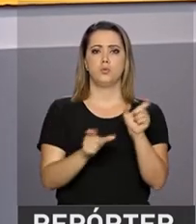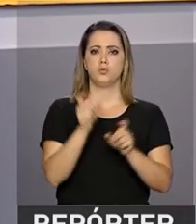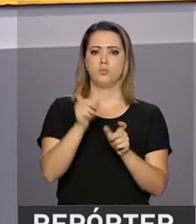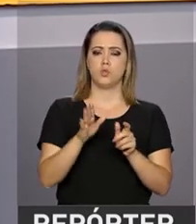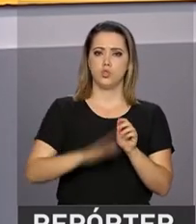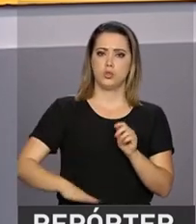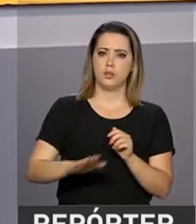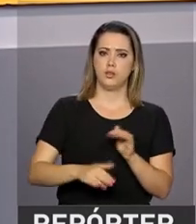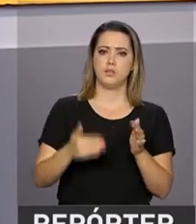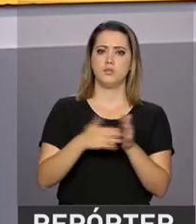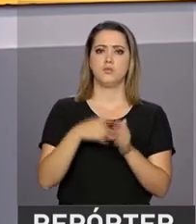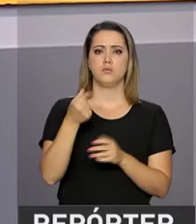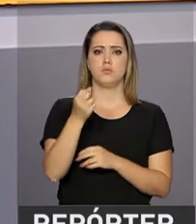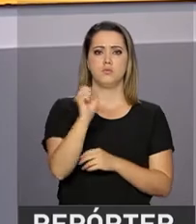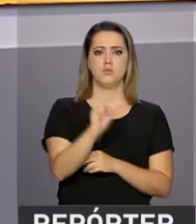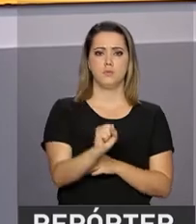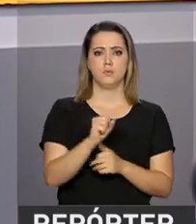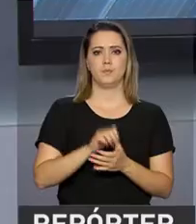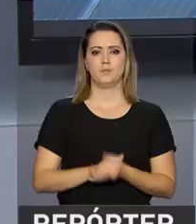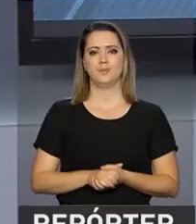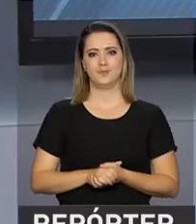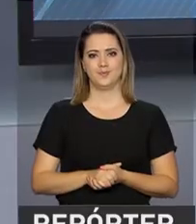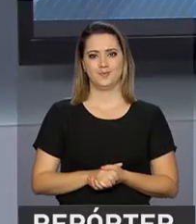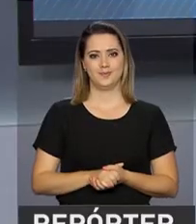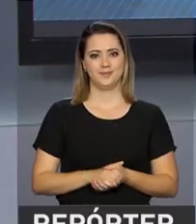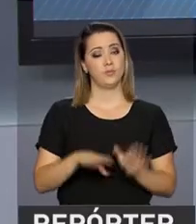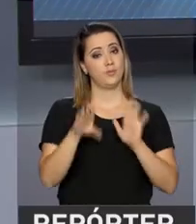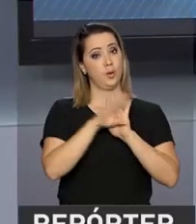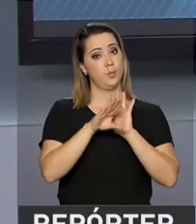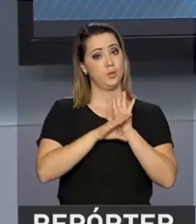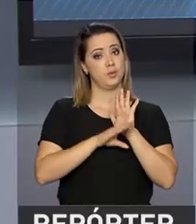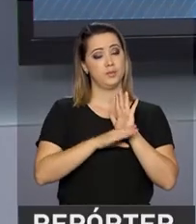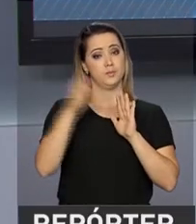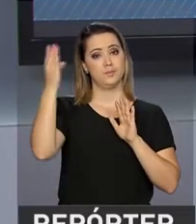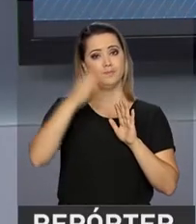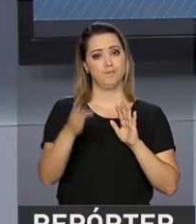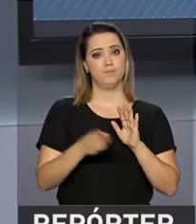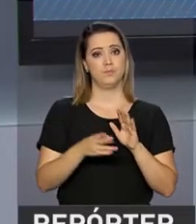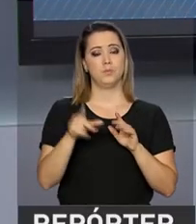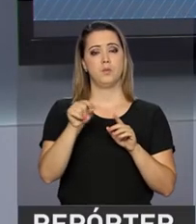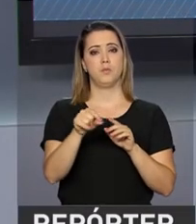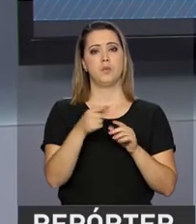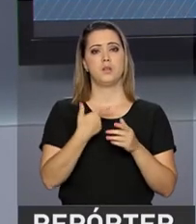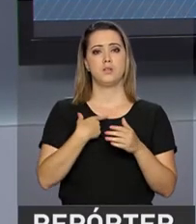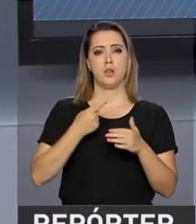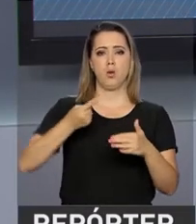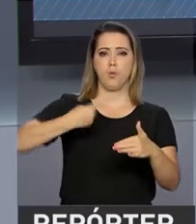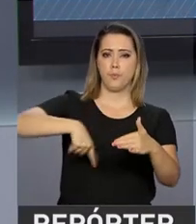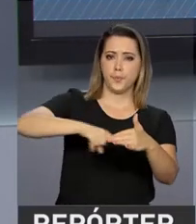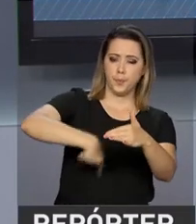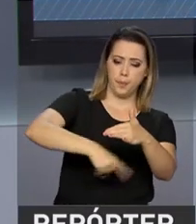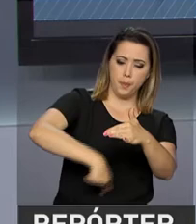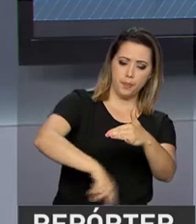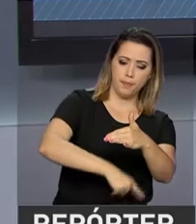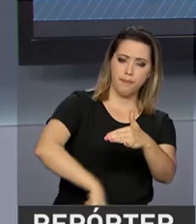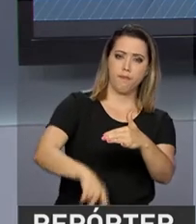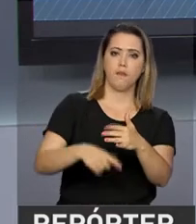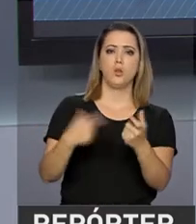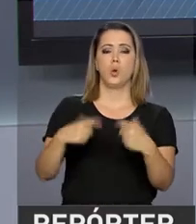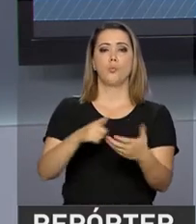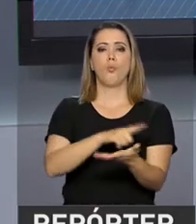até 2018 o programa brasileiro de instalação de cisternas para a população do semiárido